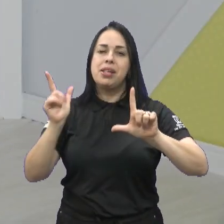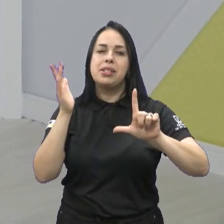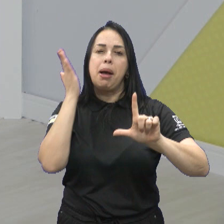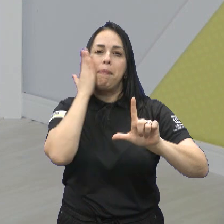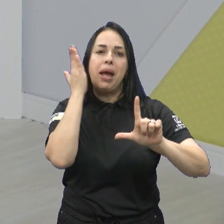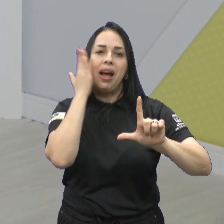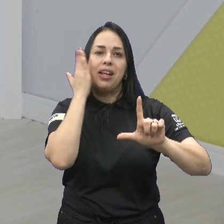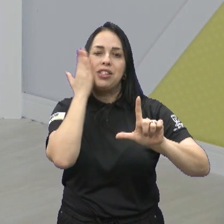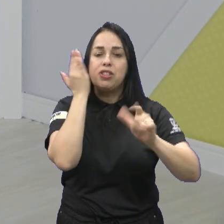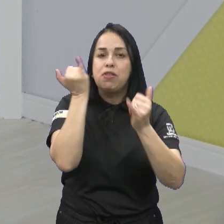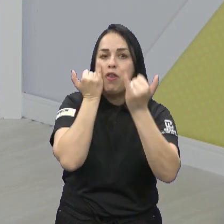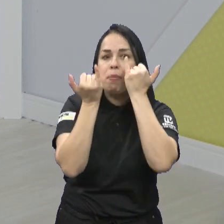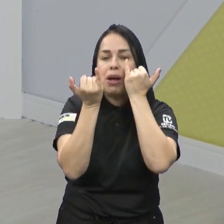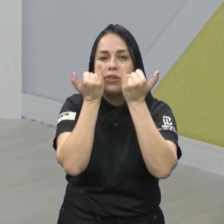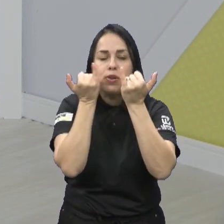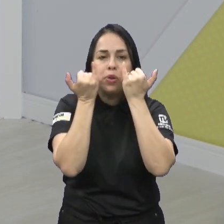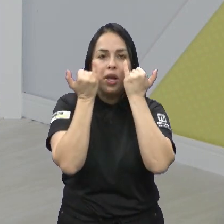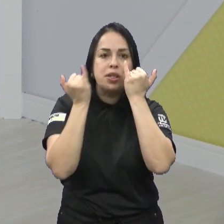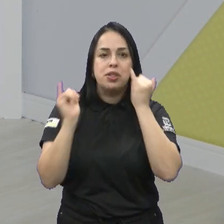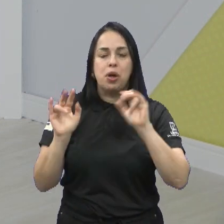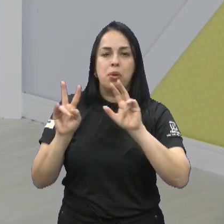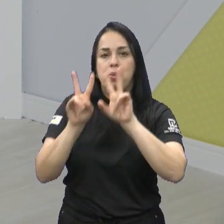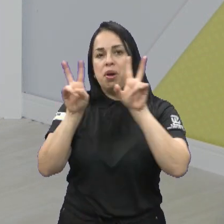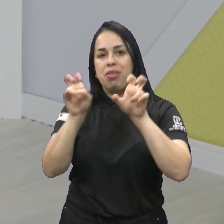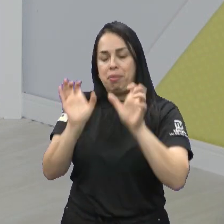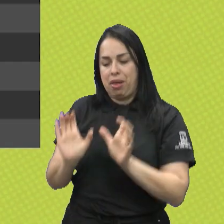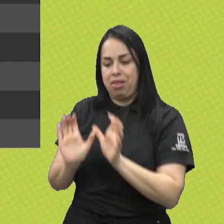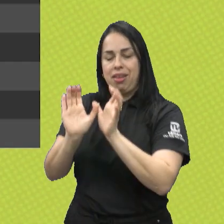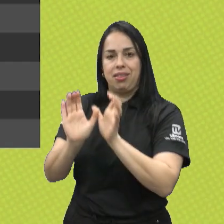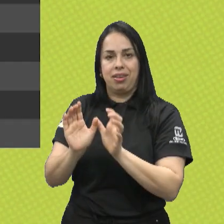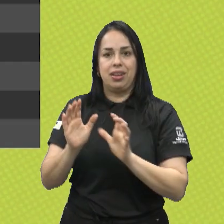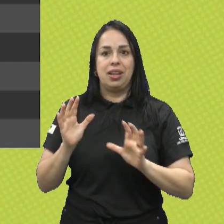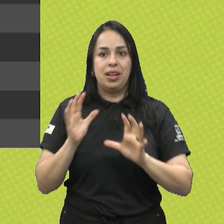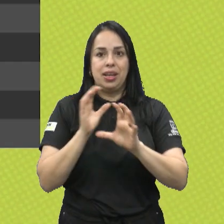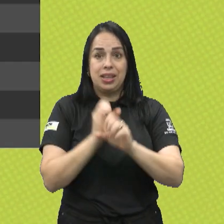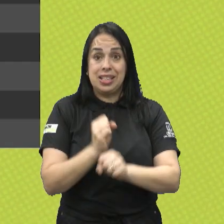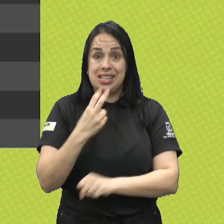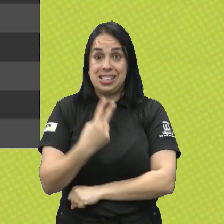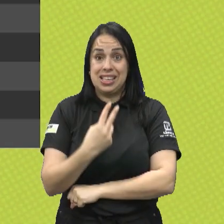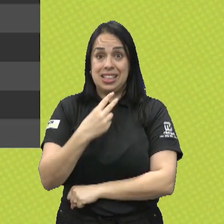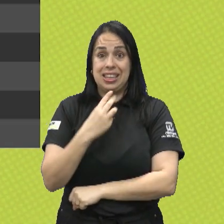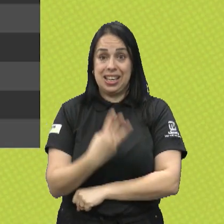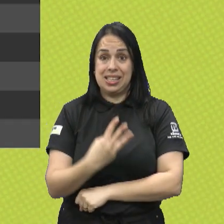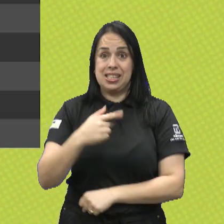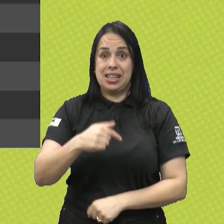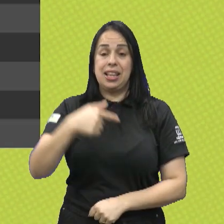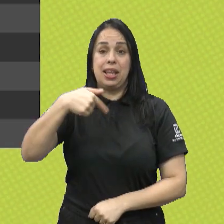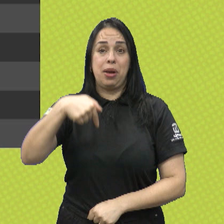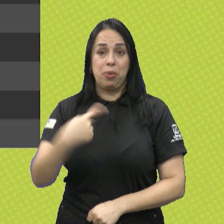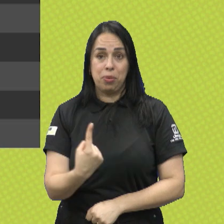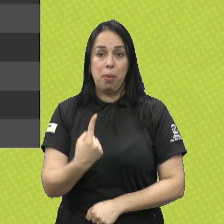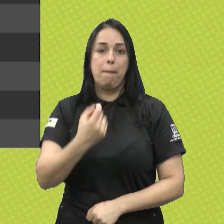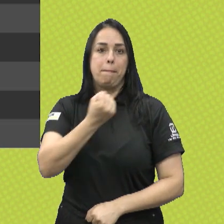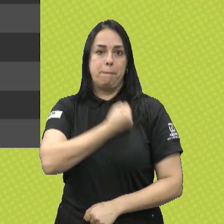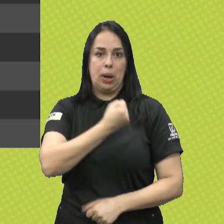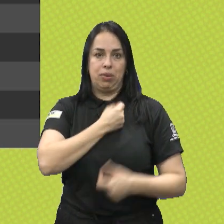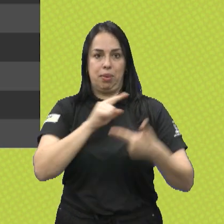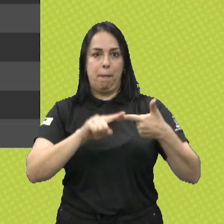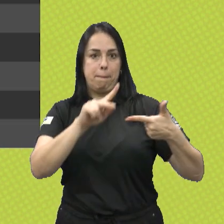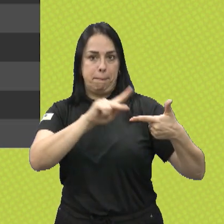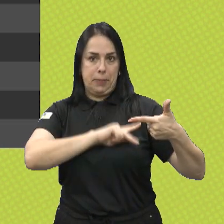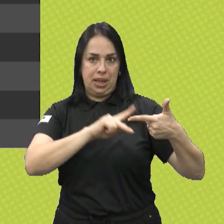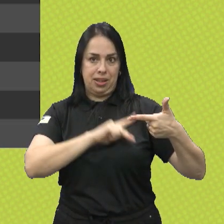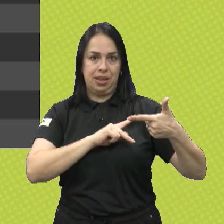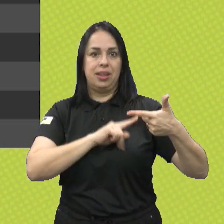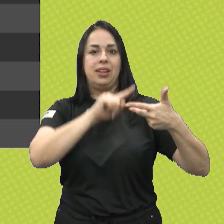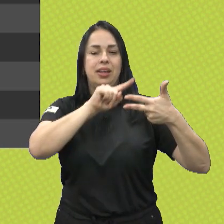aqui o título de São José dos Campos, 371 pontos, líder, título garantido, Pinda em segundo com 309, Campos